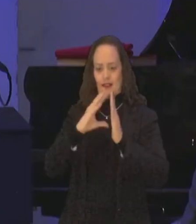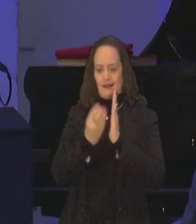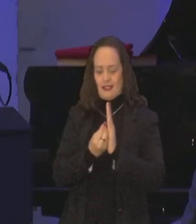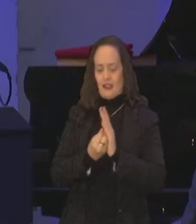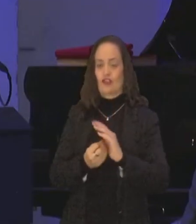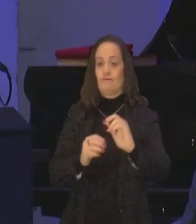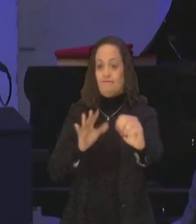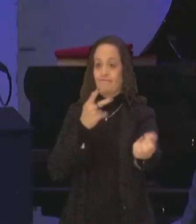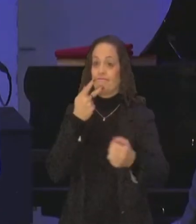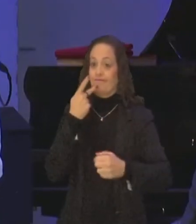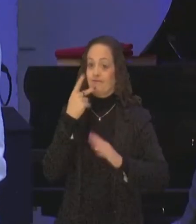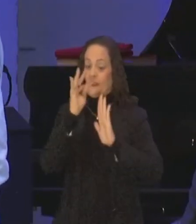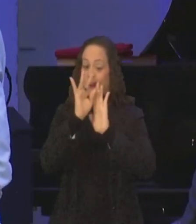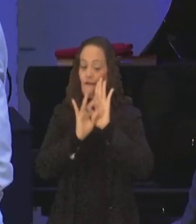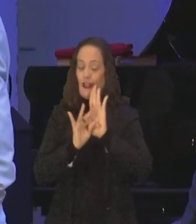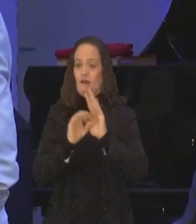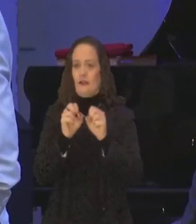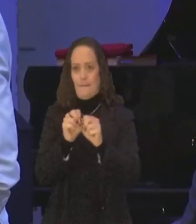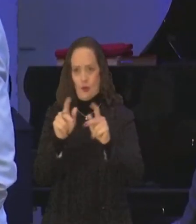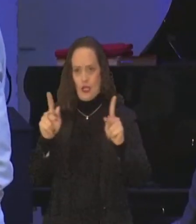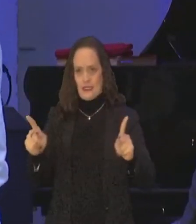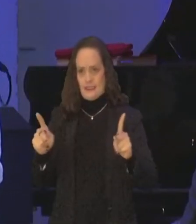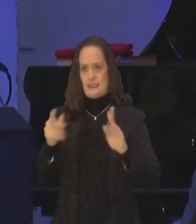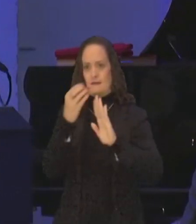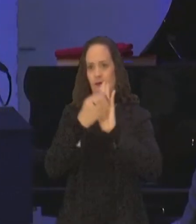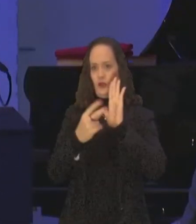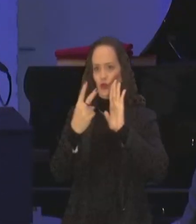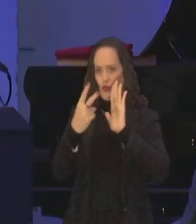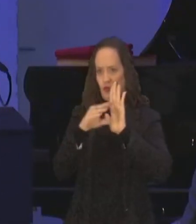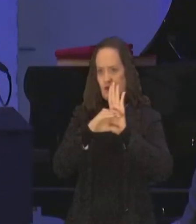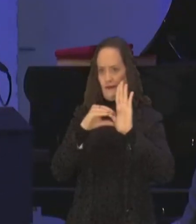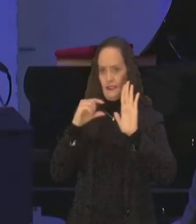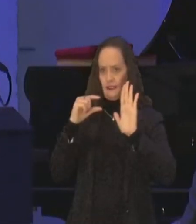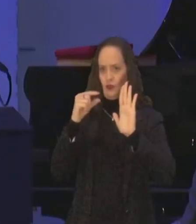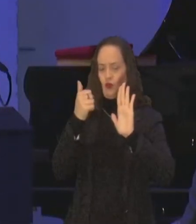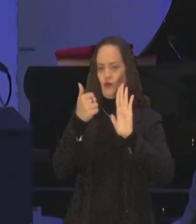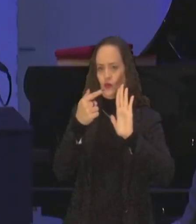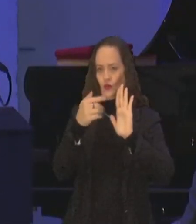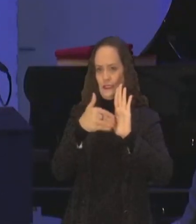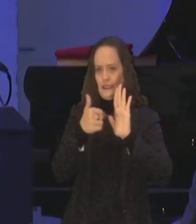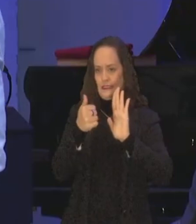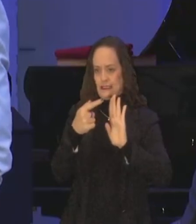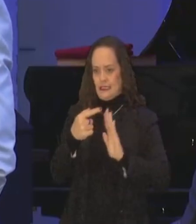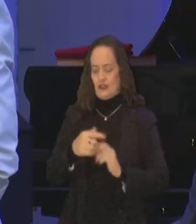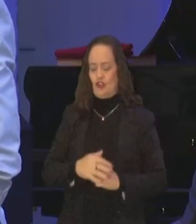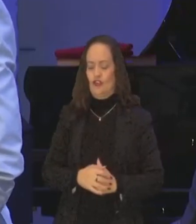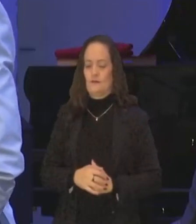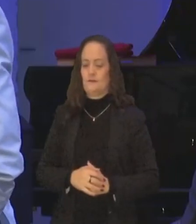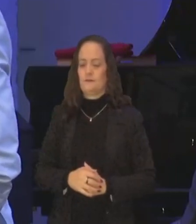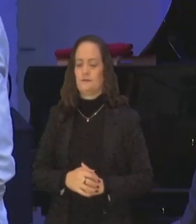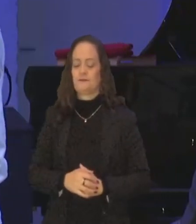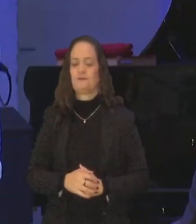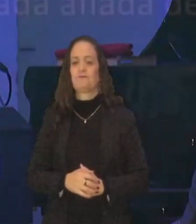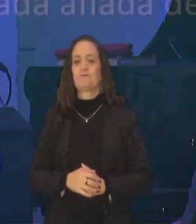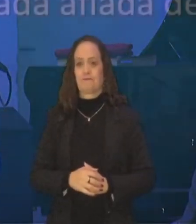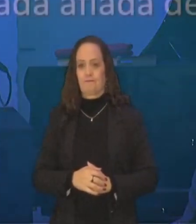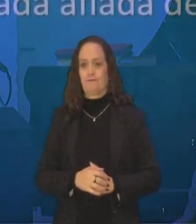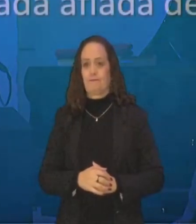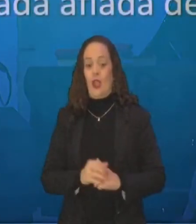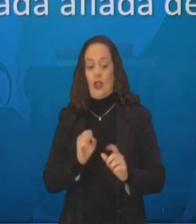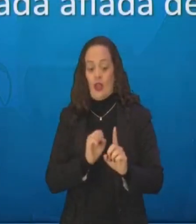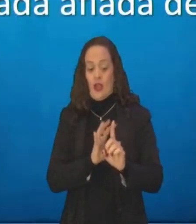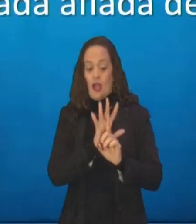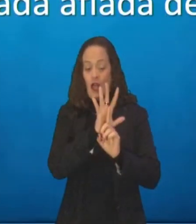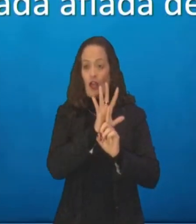diz a palavra do Senhor, Apocalipse capítulo 2, verso 12 ao verso 17. Ao anjo da igreja em